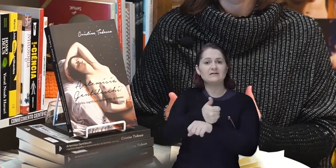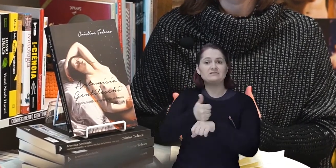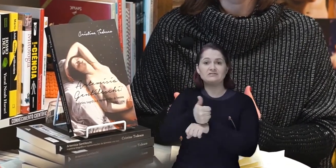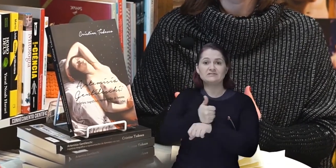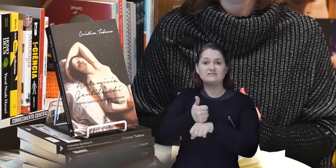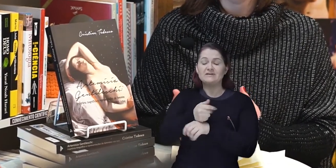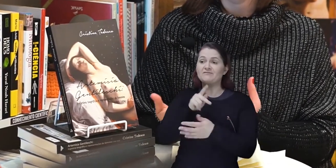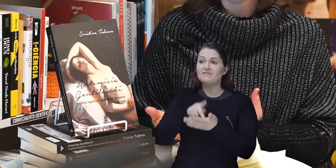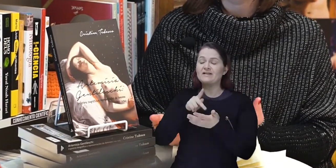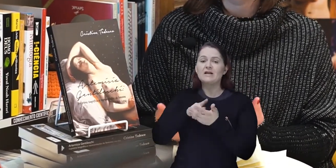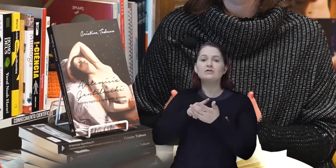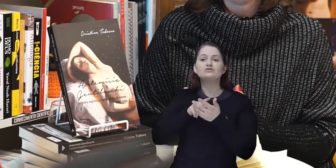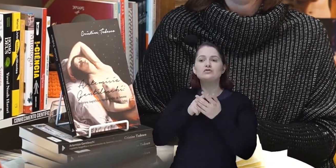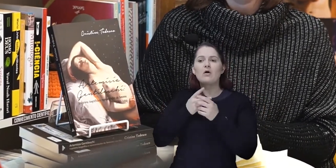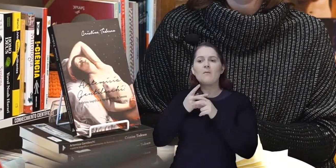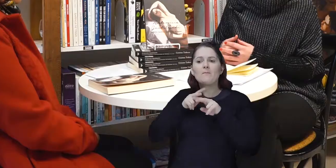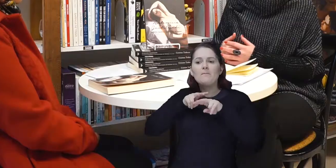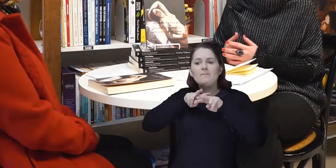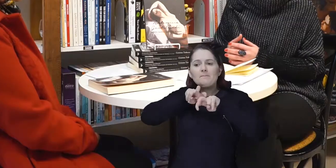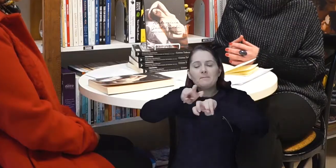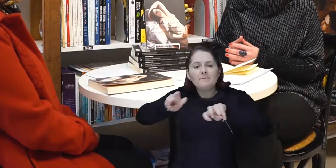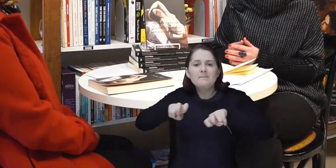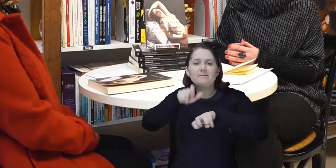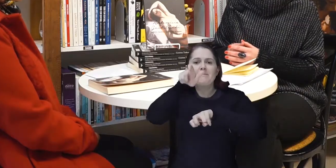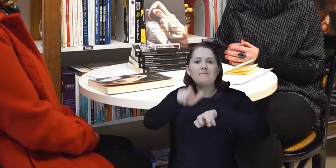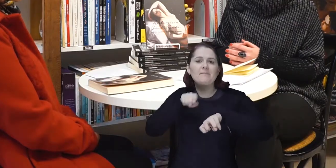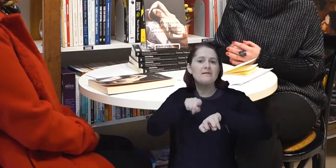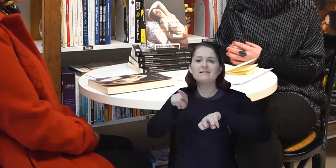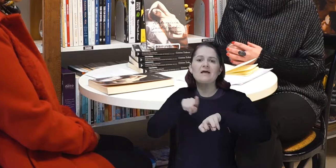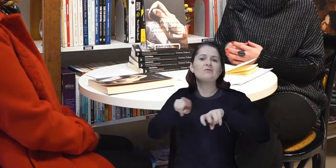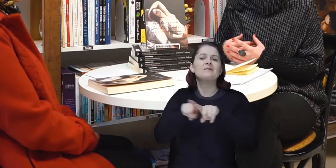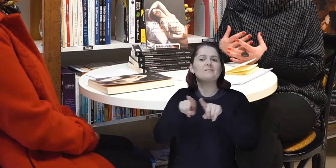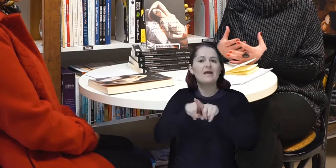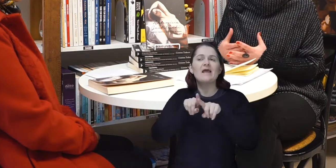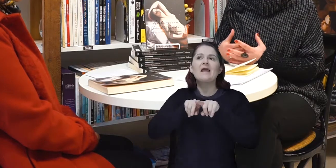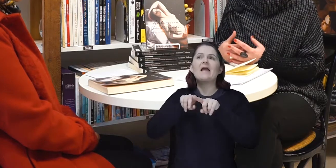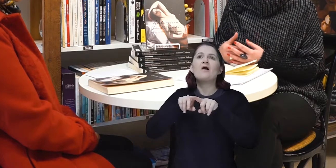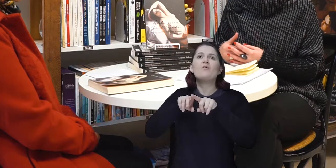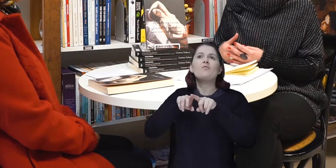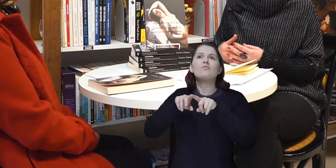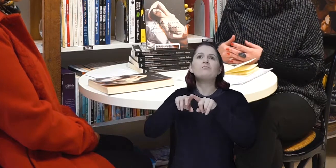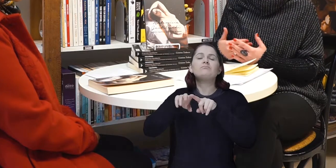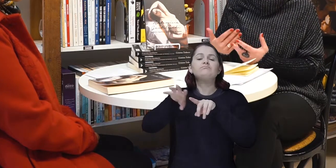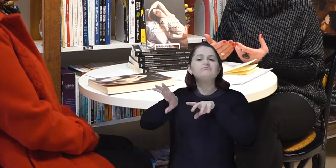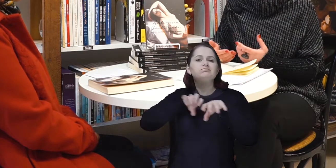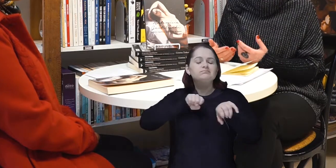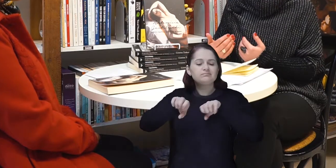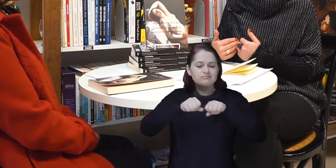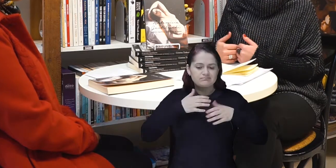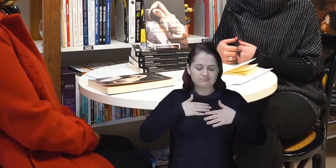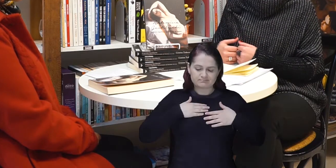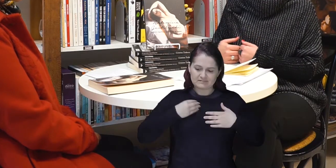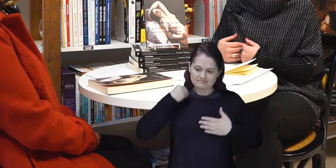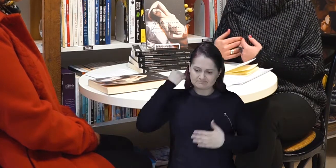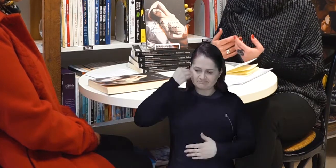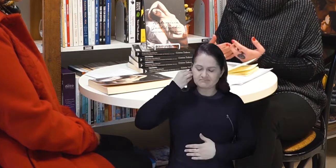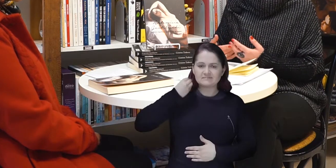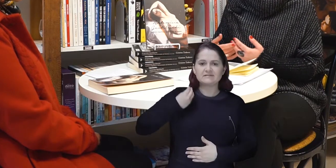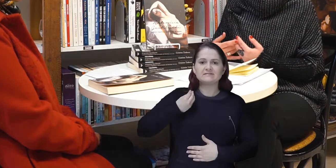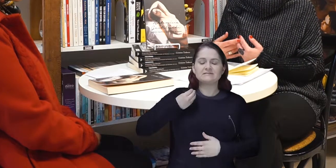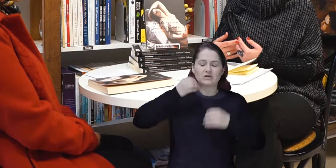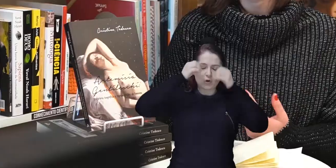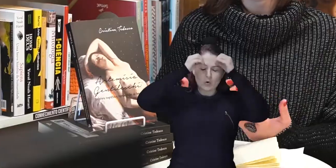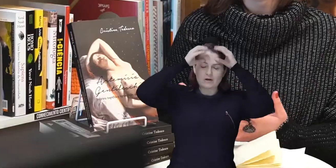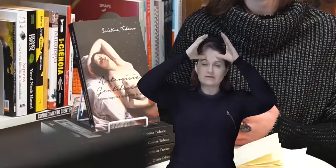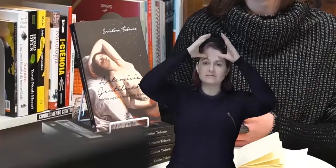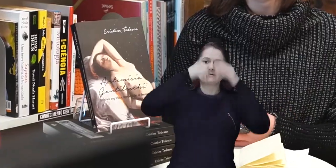nesse sentido, a admiração que eu tenho pela Artemisia acabou se tornando uma busca muito maior do que ela própria ou sua